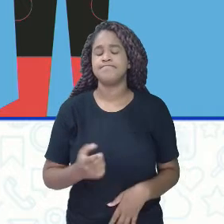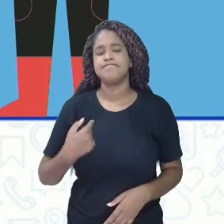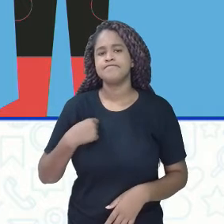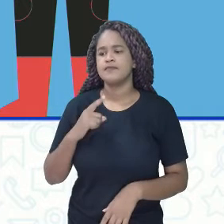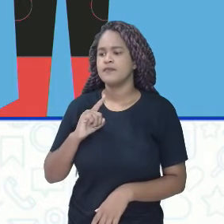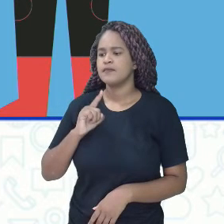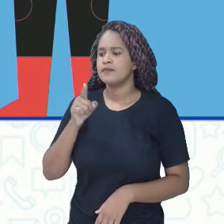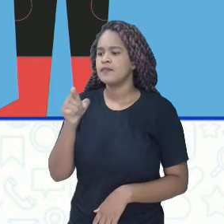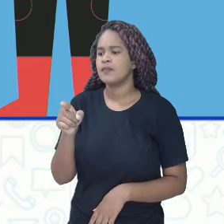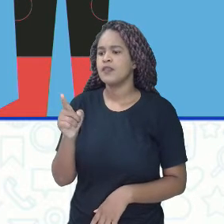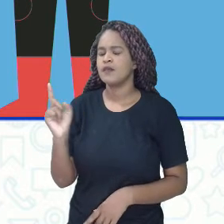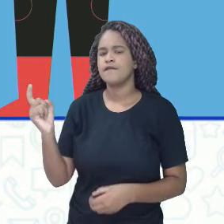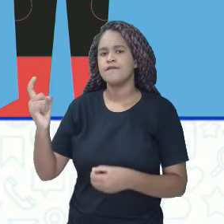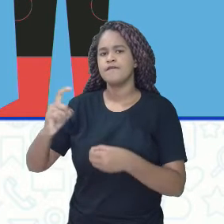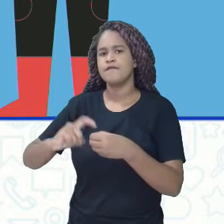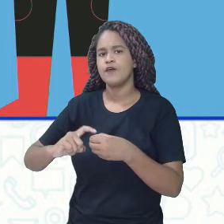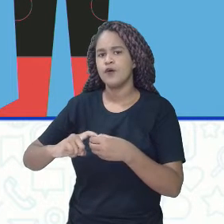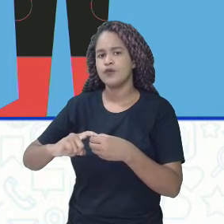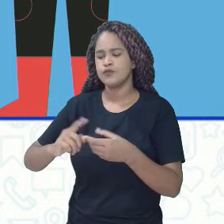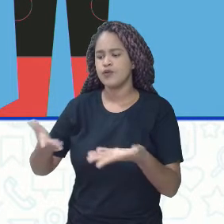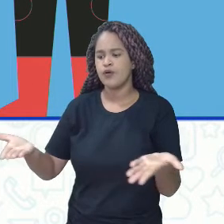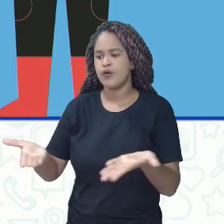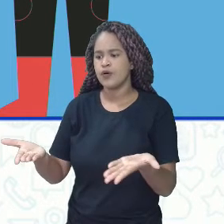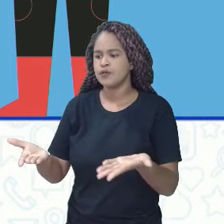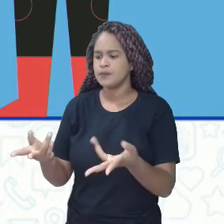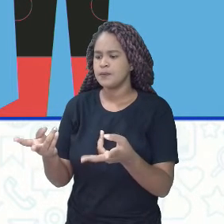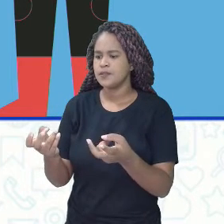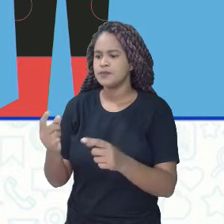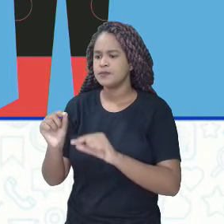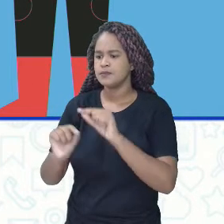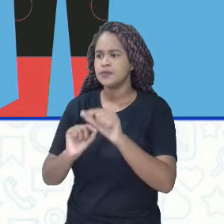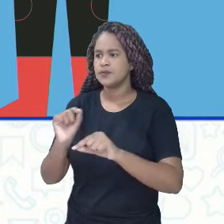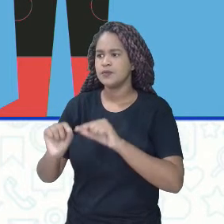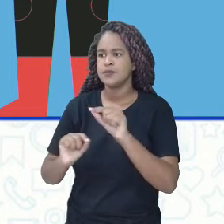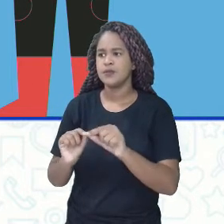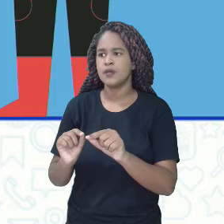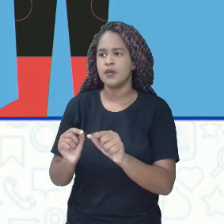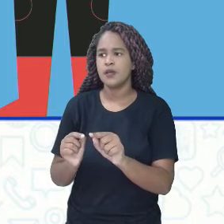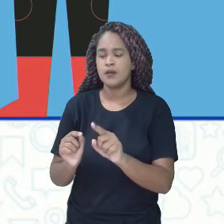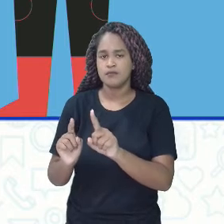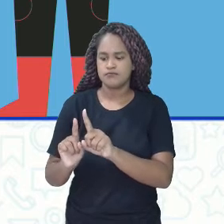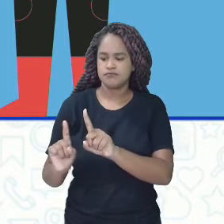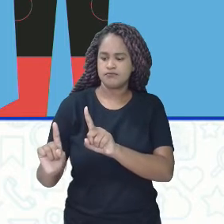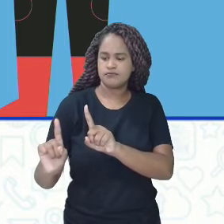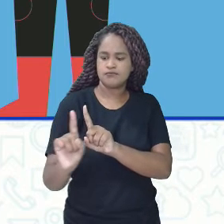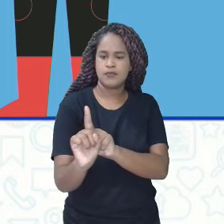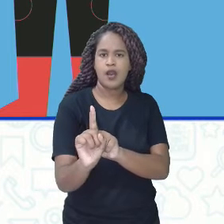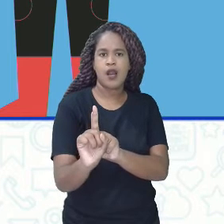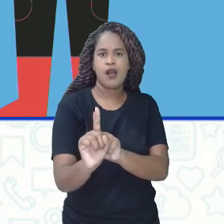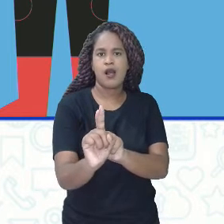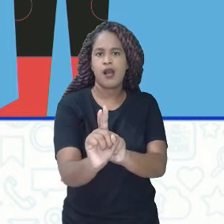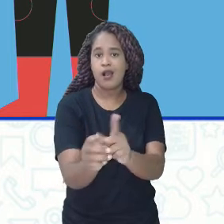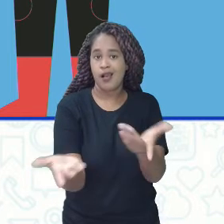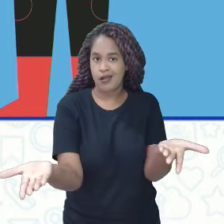que elas tinham passado a caminhar pelo menos 5 metros à frente deles.